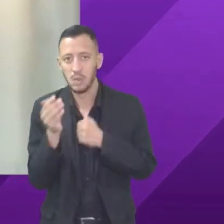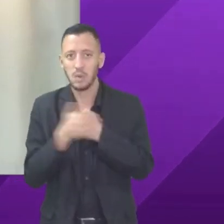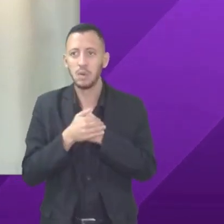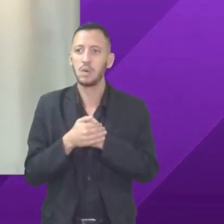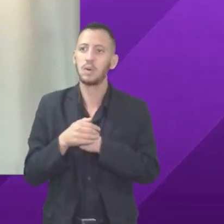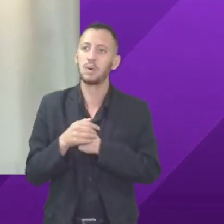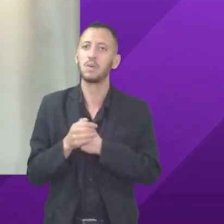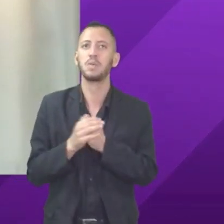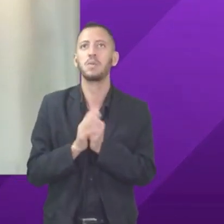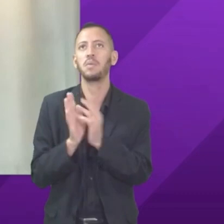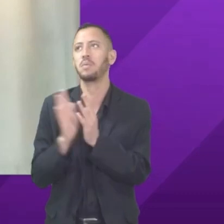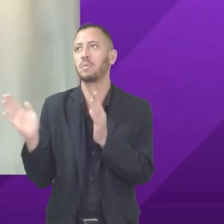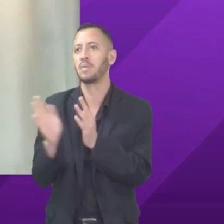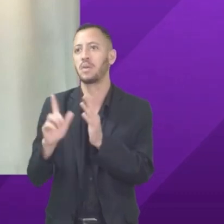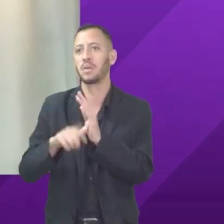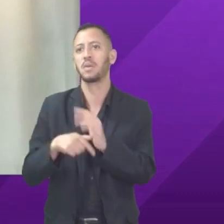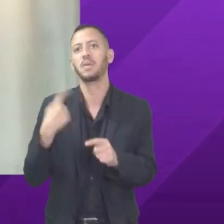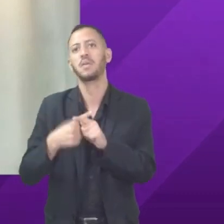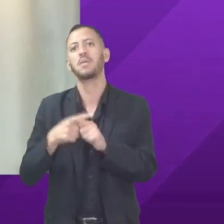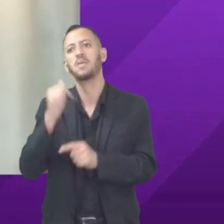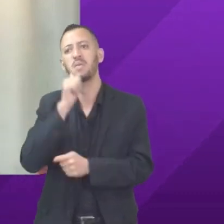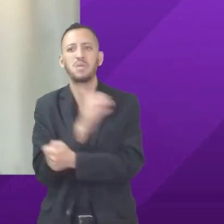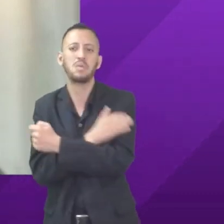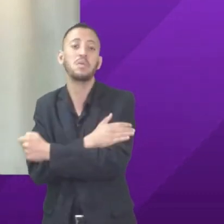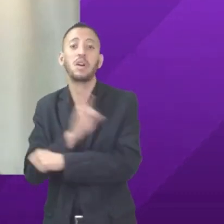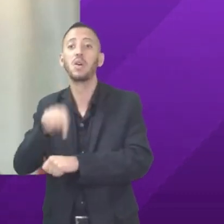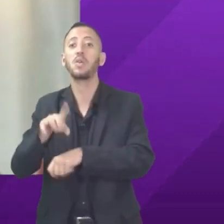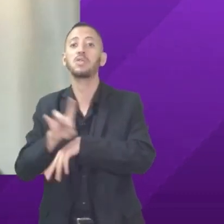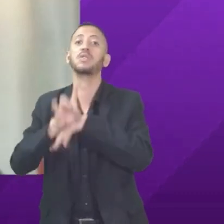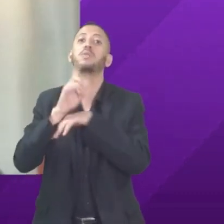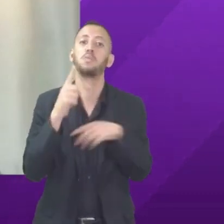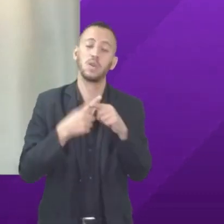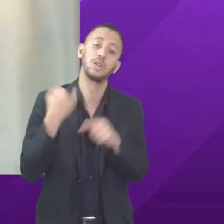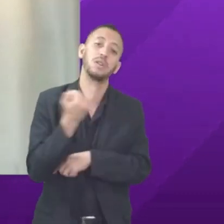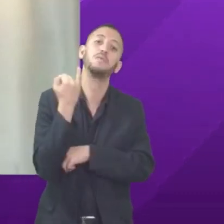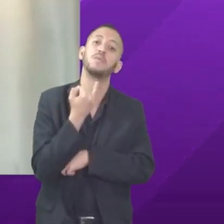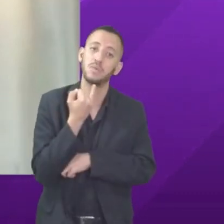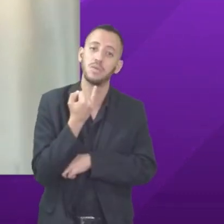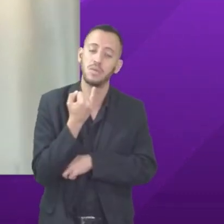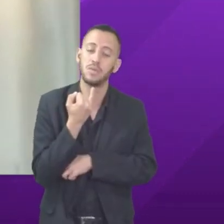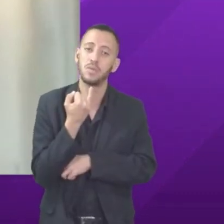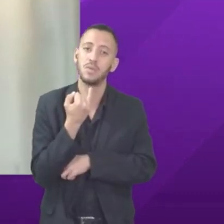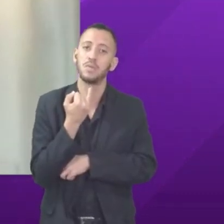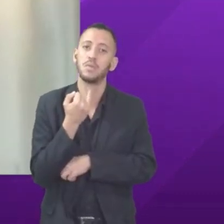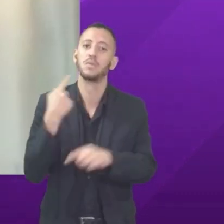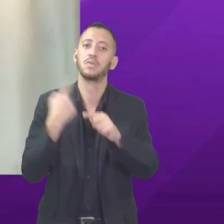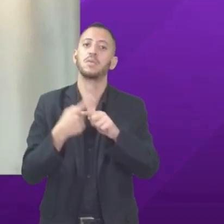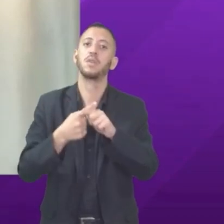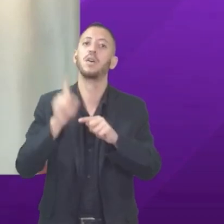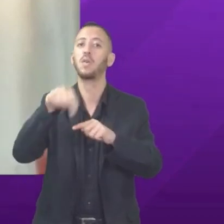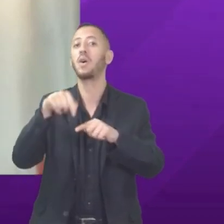espaços físicos. Então, por que o feminismo digital ele acaba sendo tão importante nos dias atuais? Isso porque as